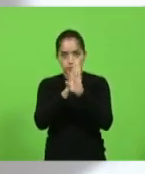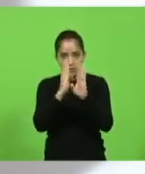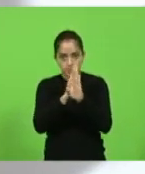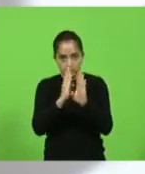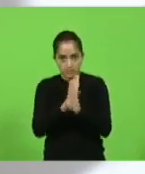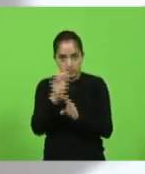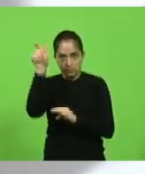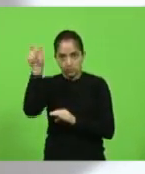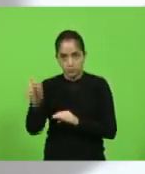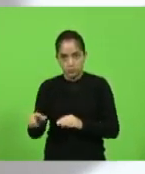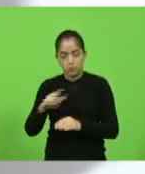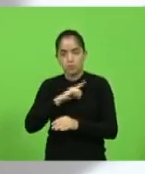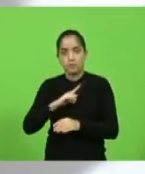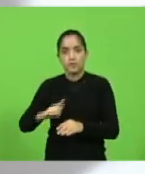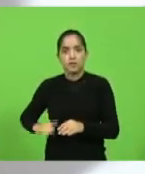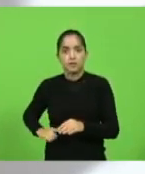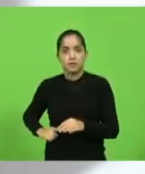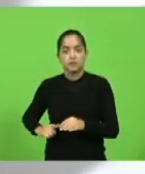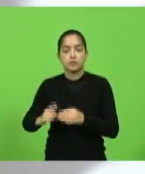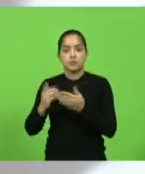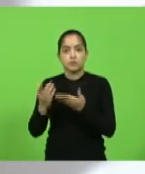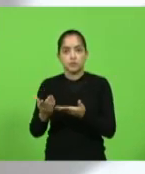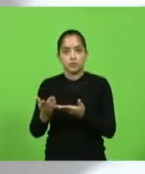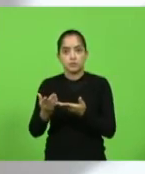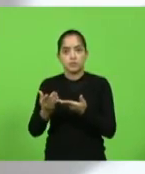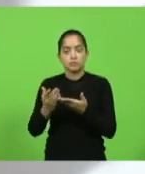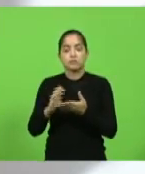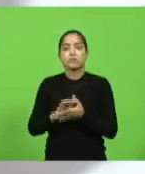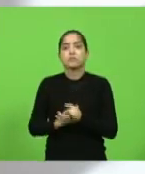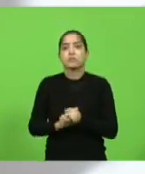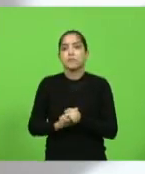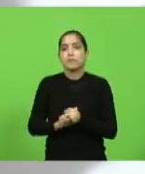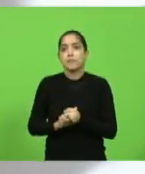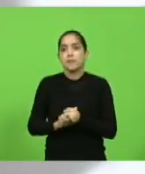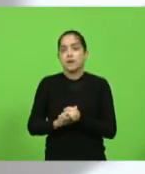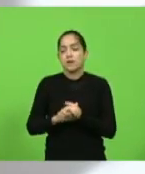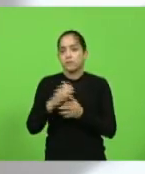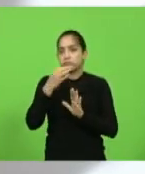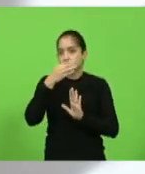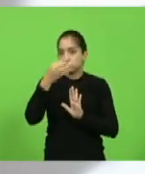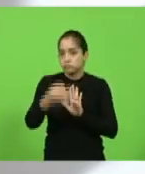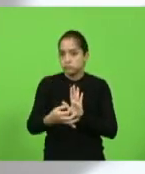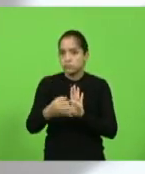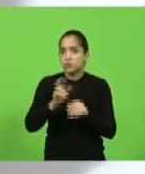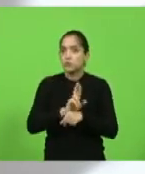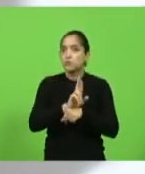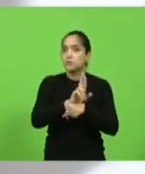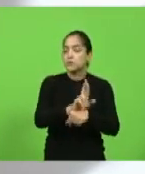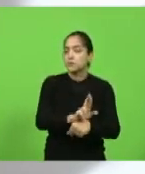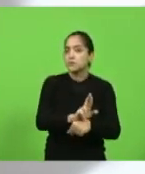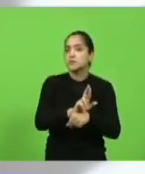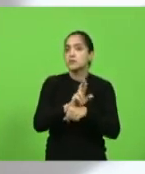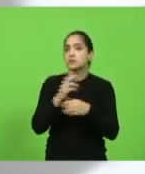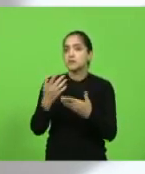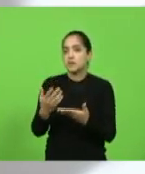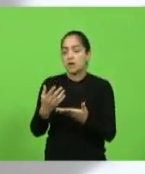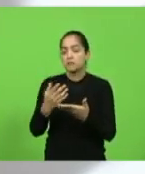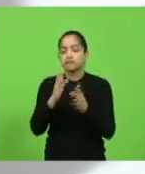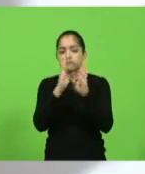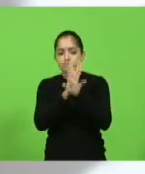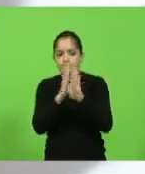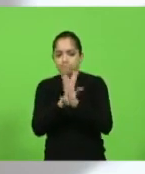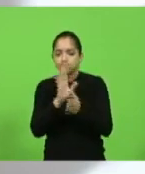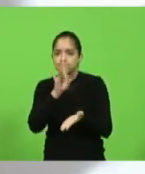Excelência espelha, com muito respeito, uma mera opinião do representante ministerial a respeito dos fatos investigados,